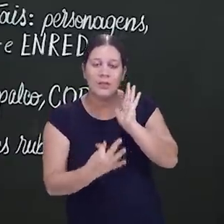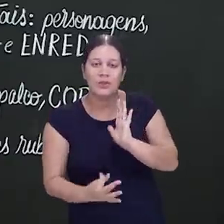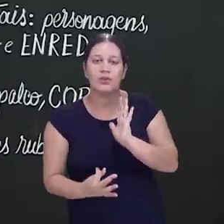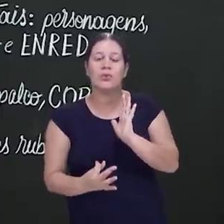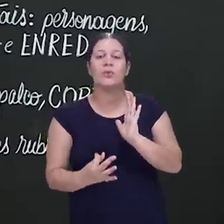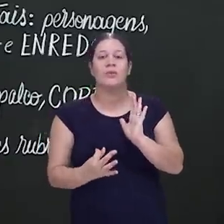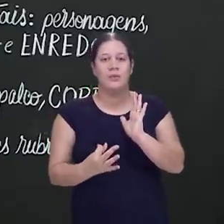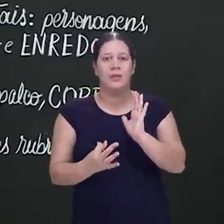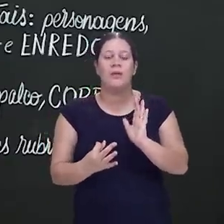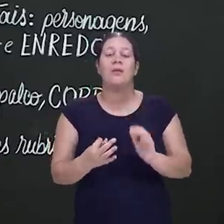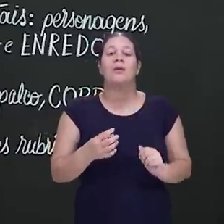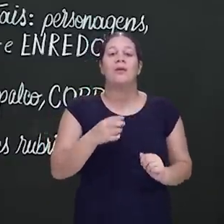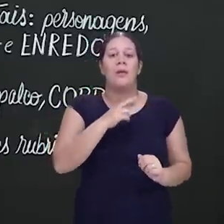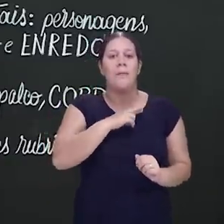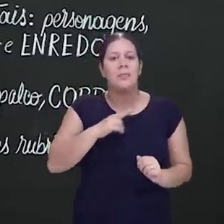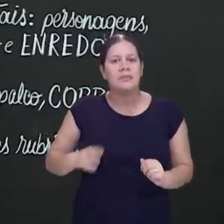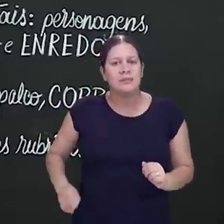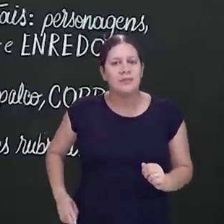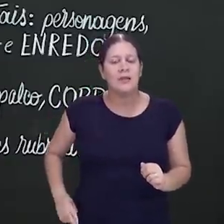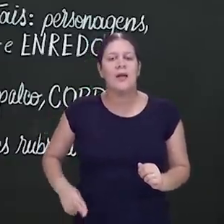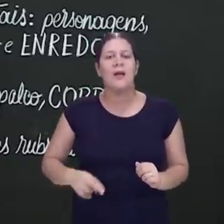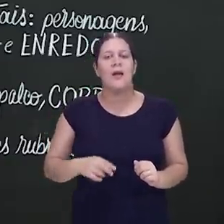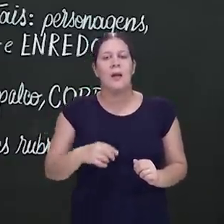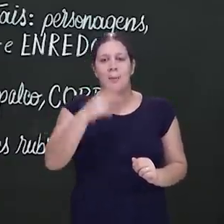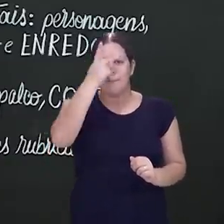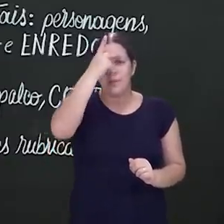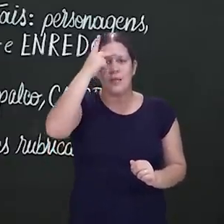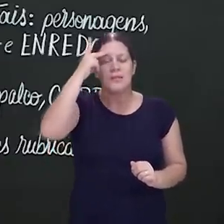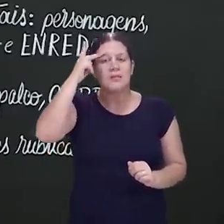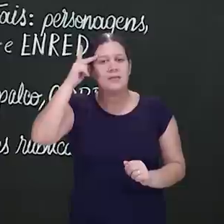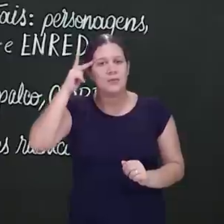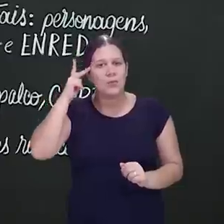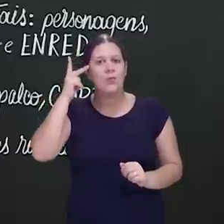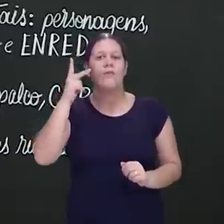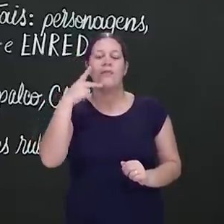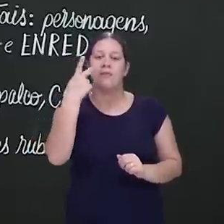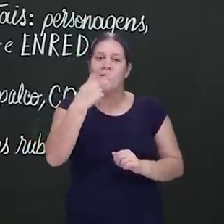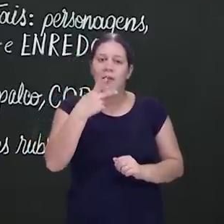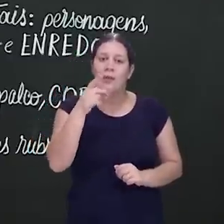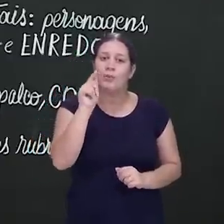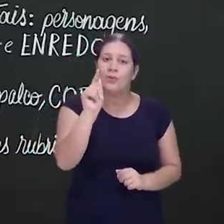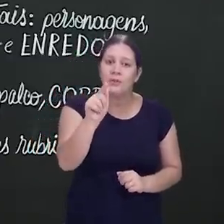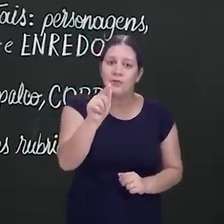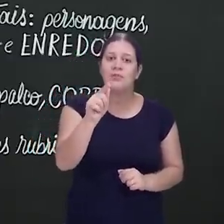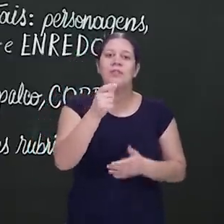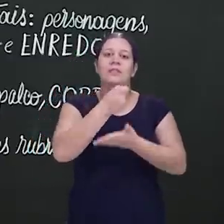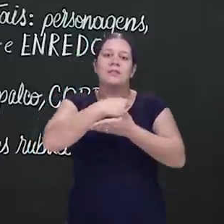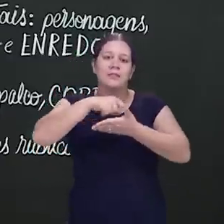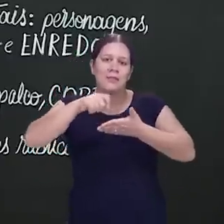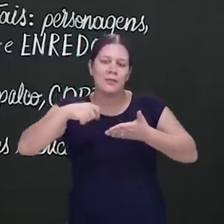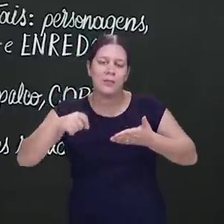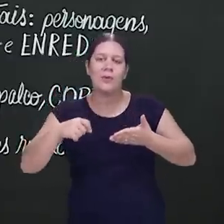encenar, alguém representar, alguém vai falar coisas que foram escritas por você. Essa fala, formal ou